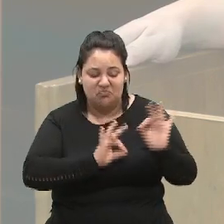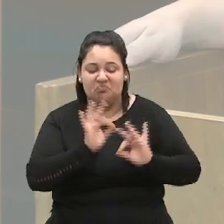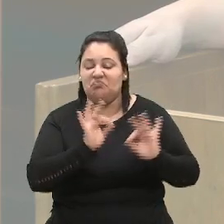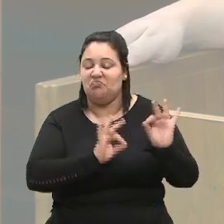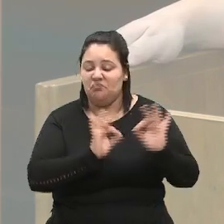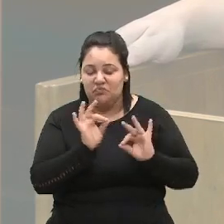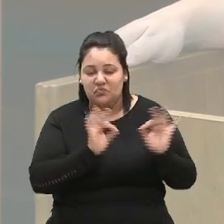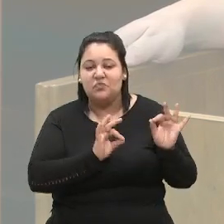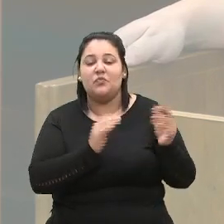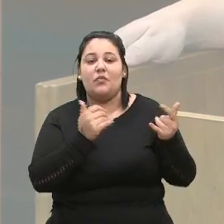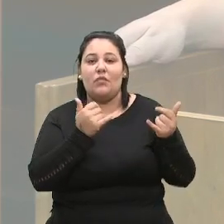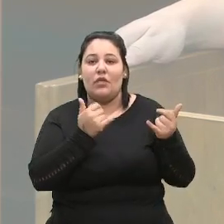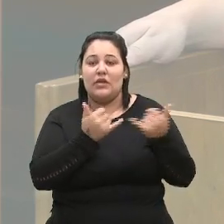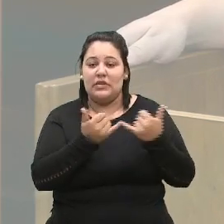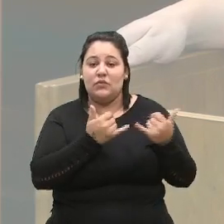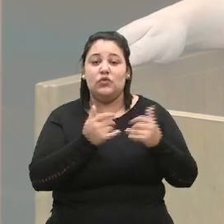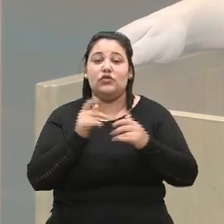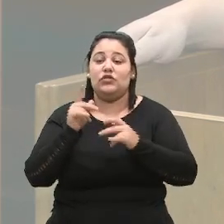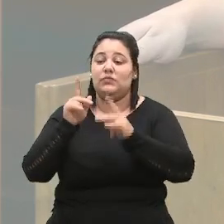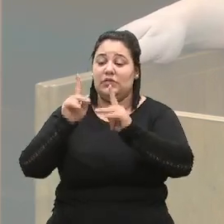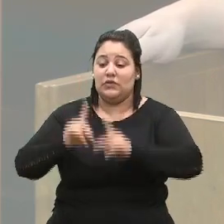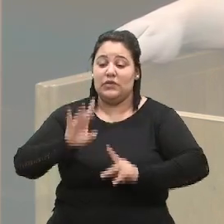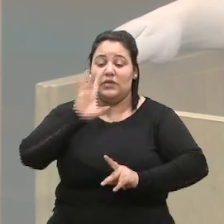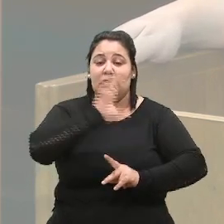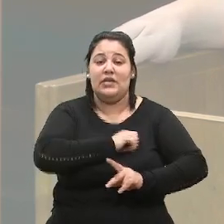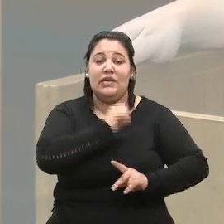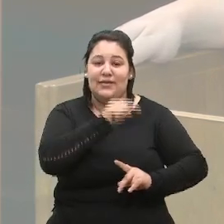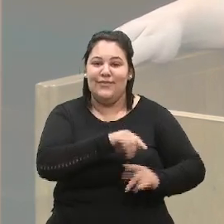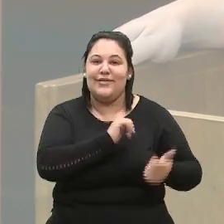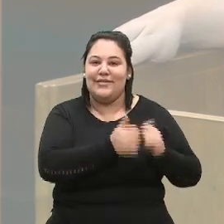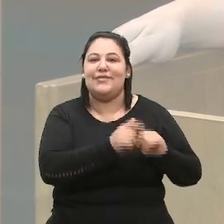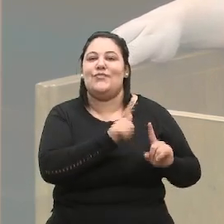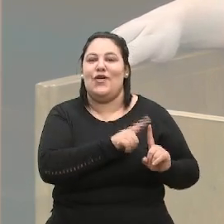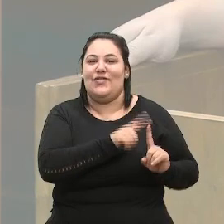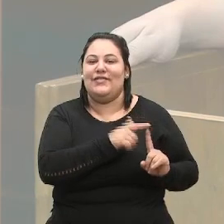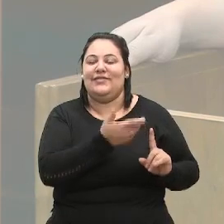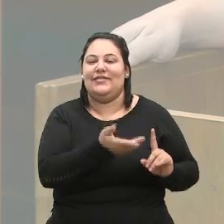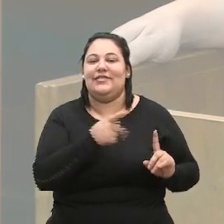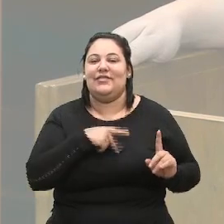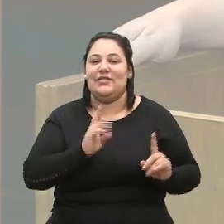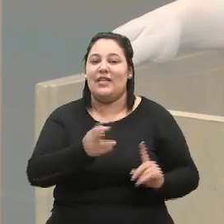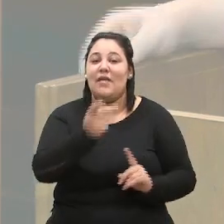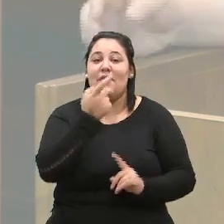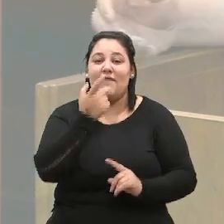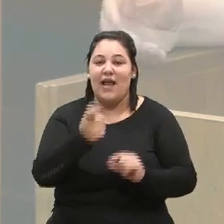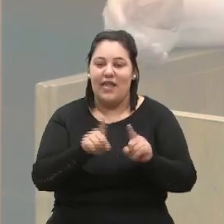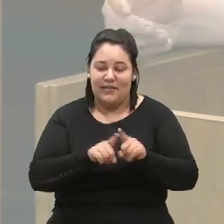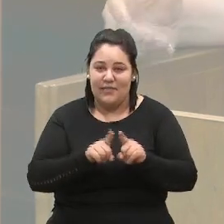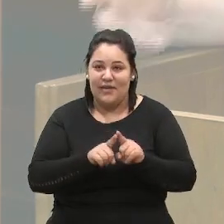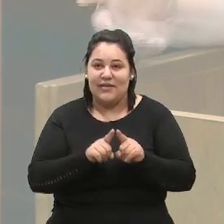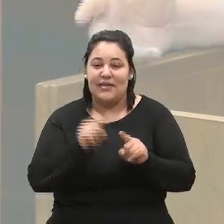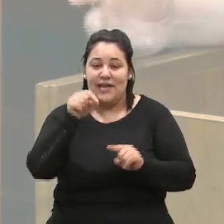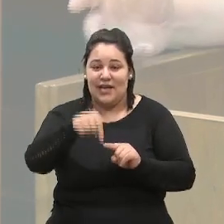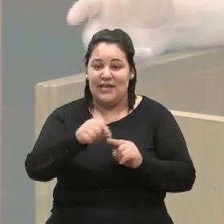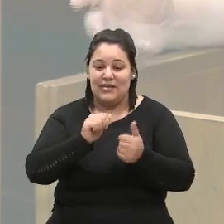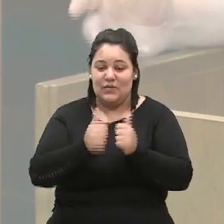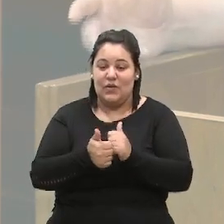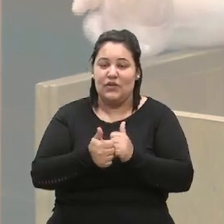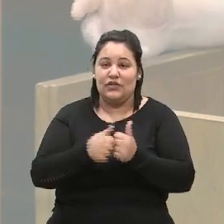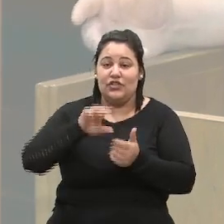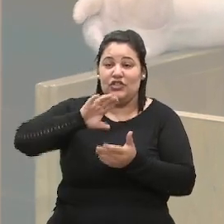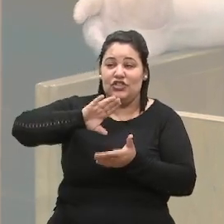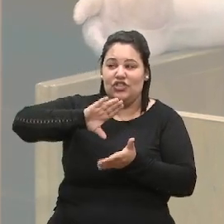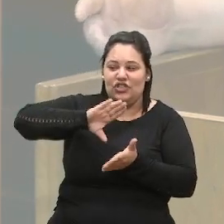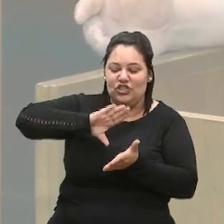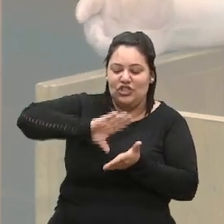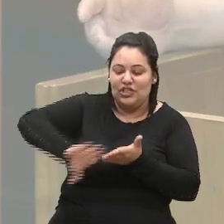exemplo de pessoas que amam esse esporte, e que eu digo sempre, muito desse esporte tira as pessoas,